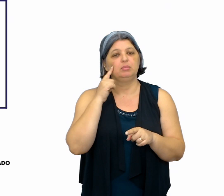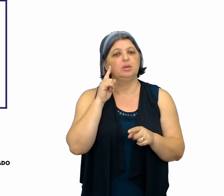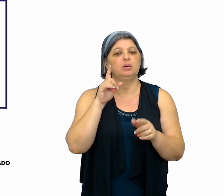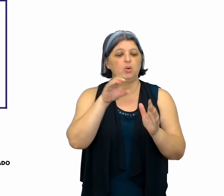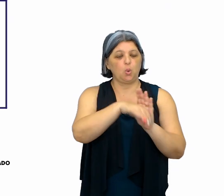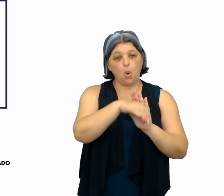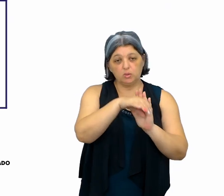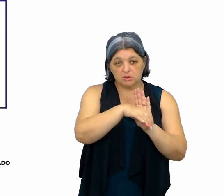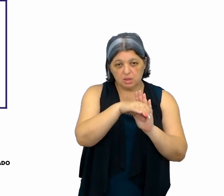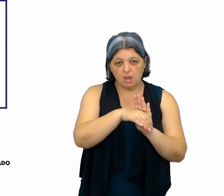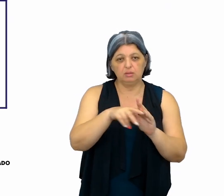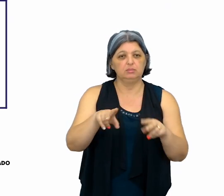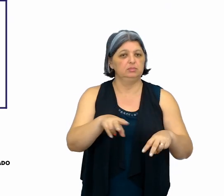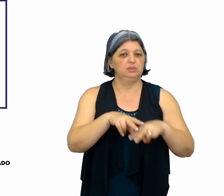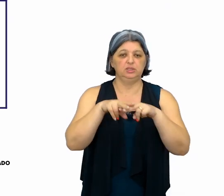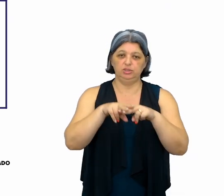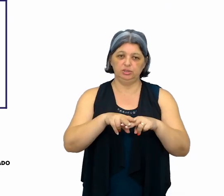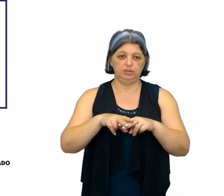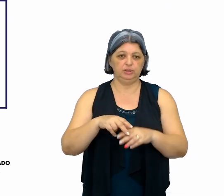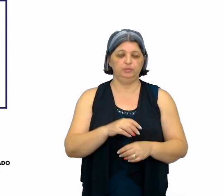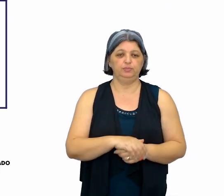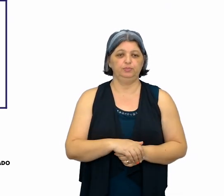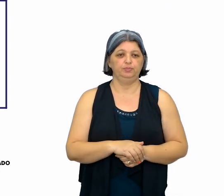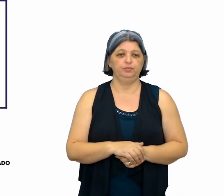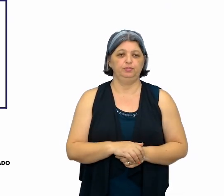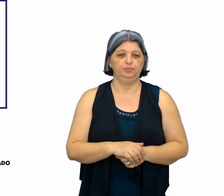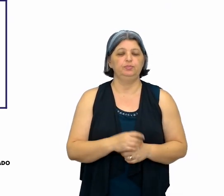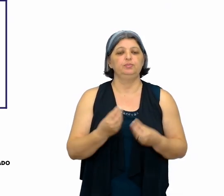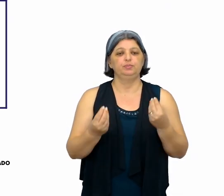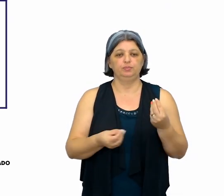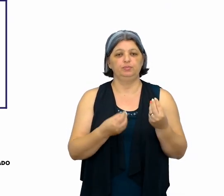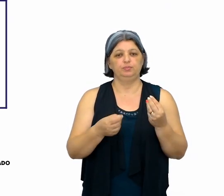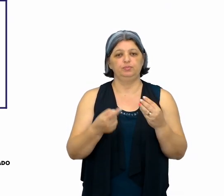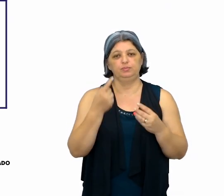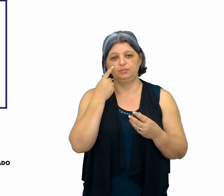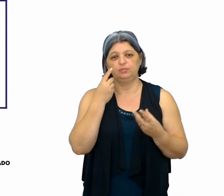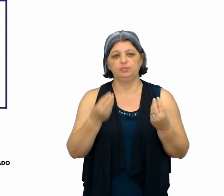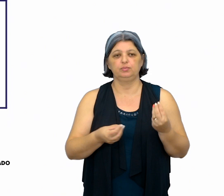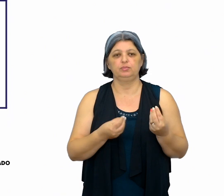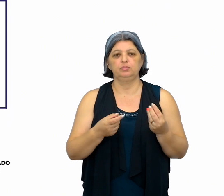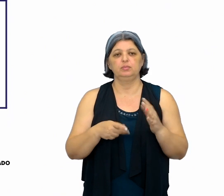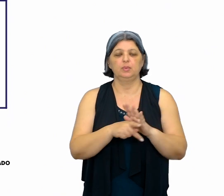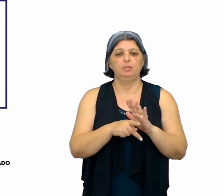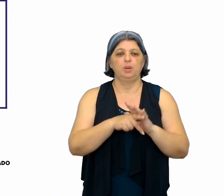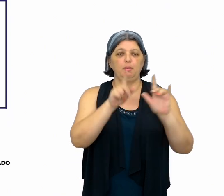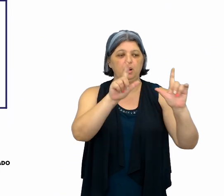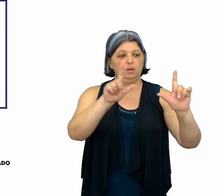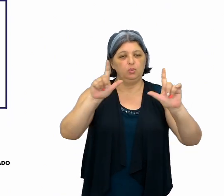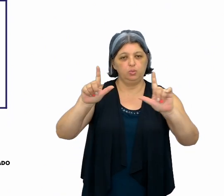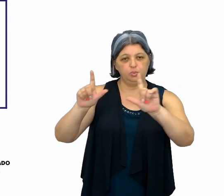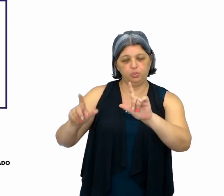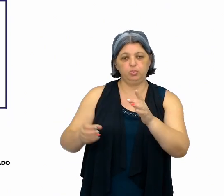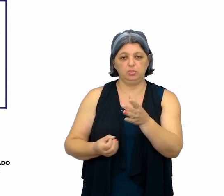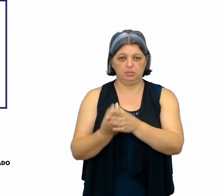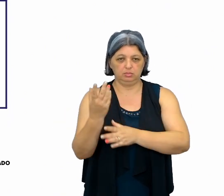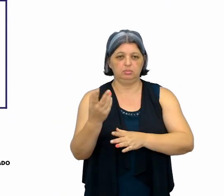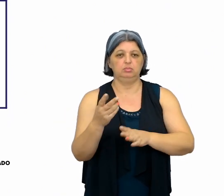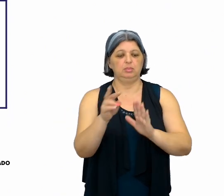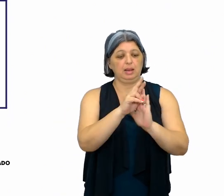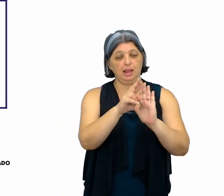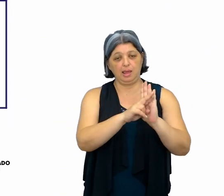turma. Também pode ser bastante produtivo, professor, a confecção de um cartaz com as